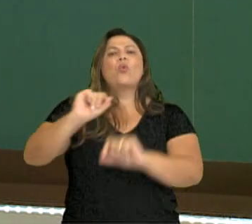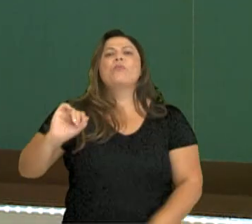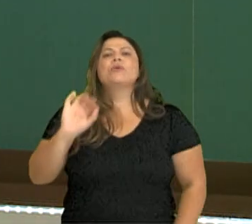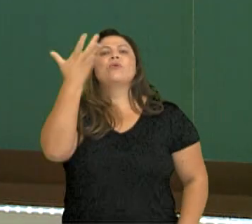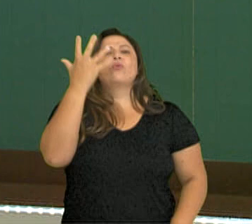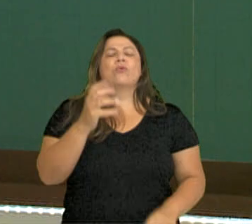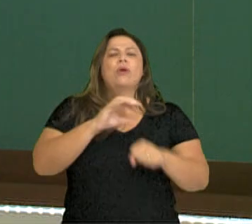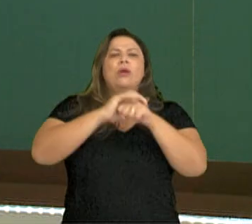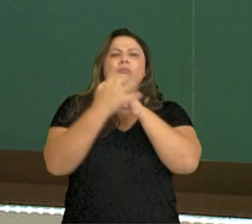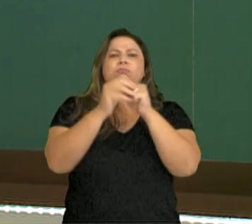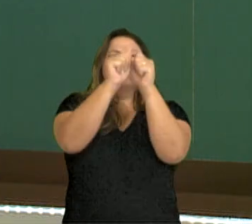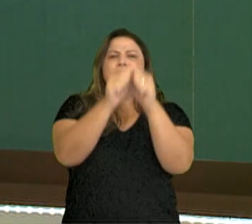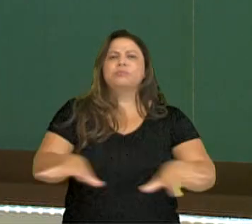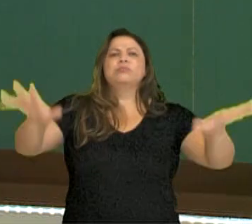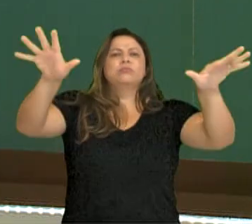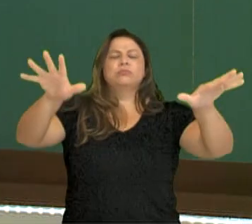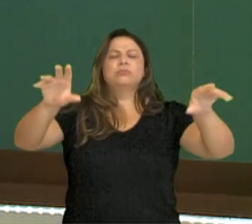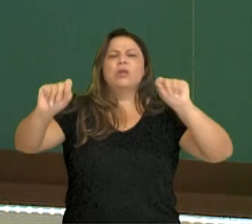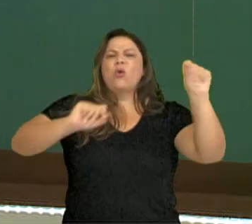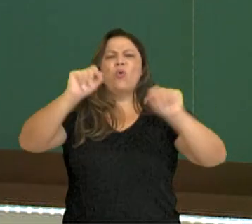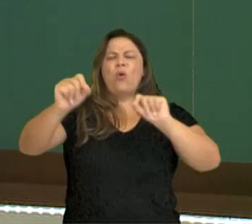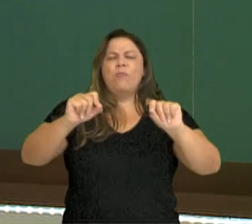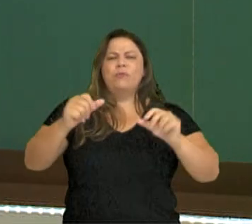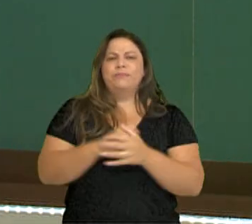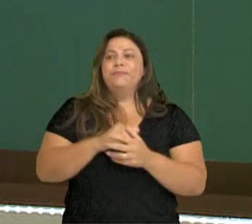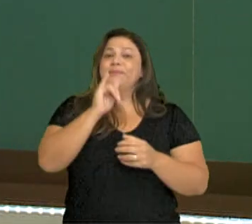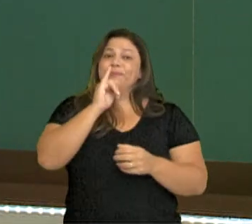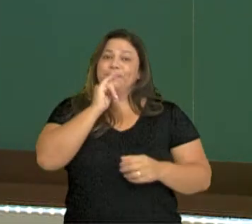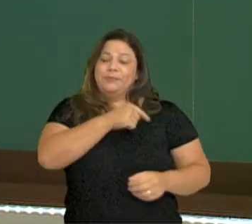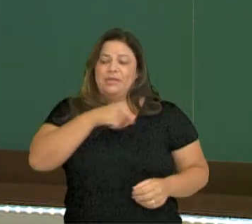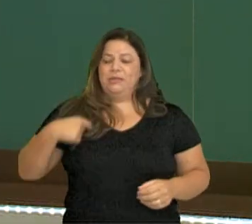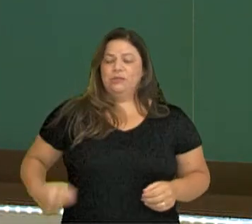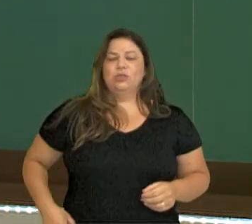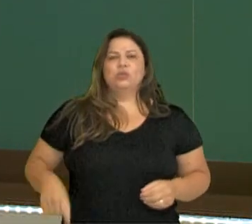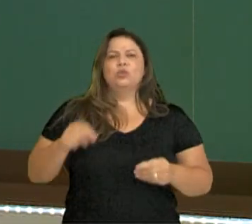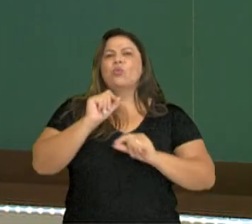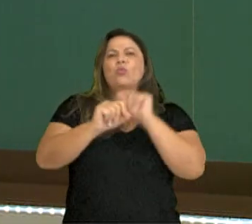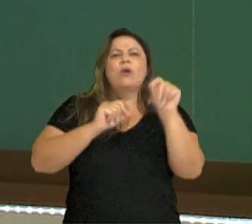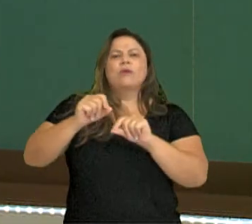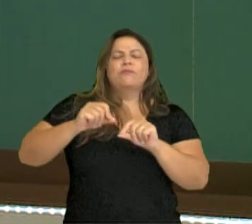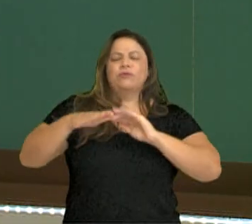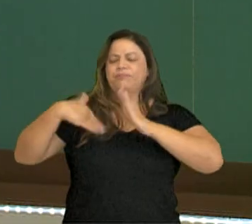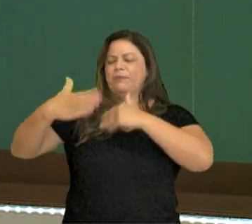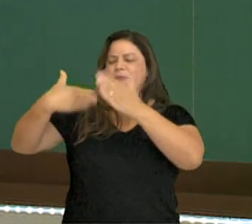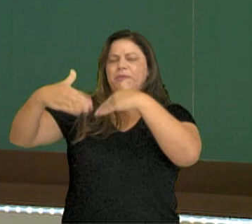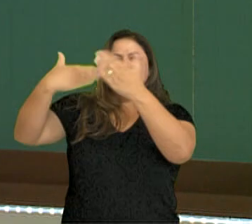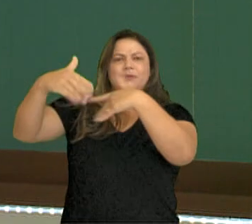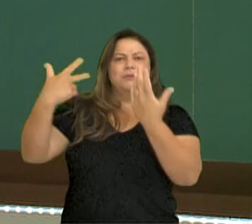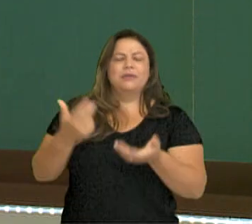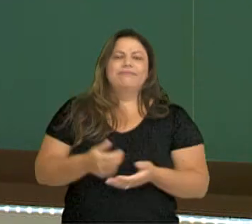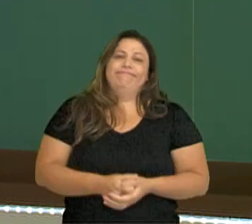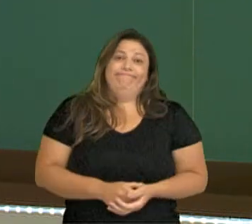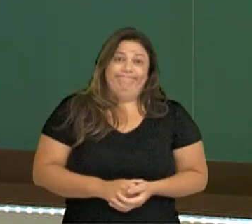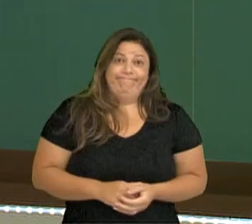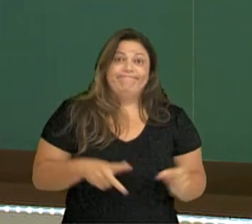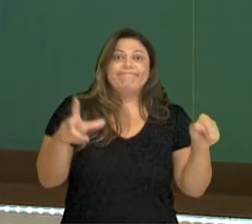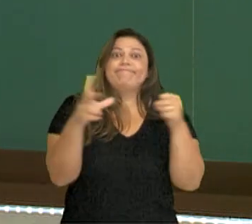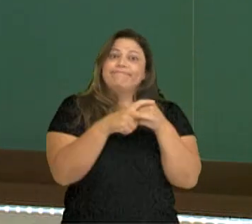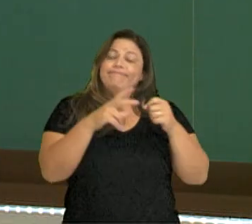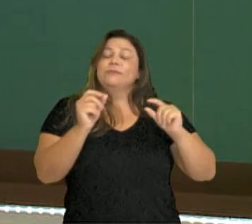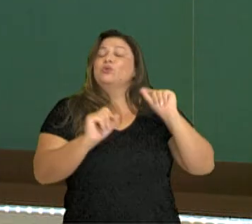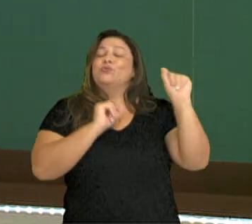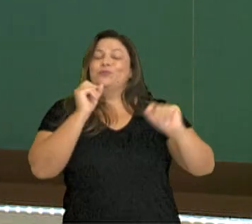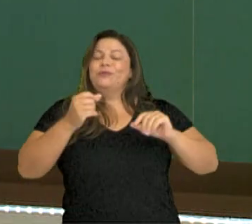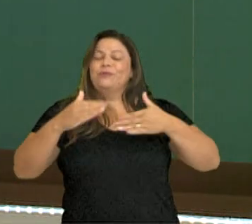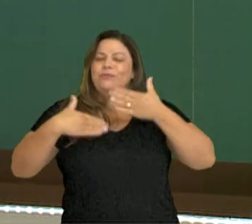propagação desse vírus? Né? Saiu da China, por exemplo, qual foi o caminho que ele fez, a evolução desse vírus pelo planeta? Então, e a evolução do